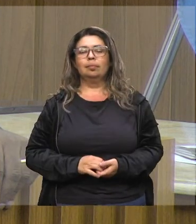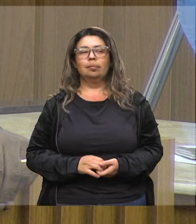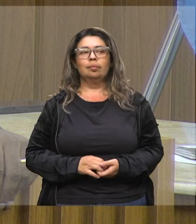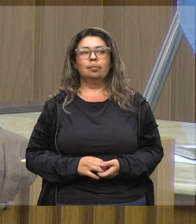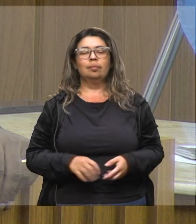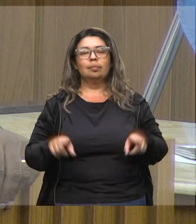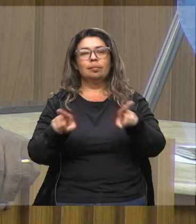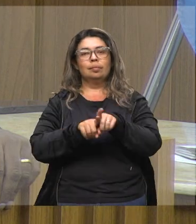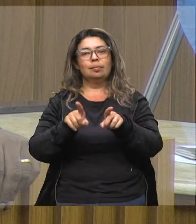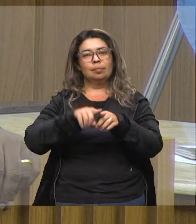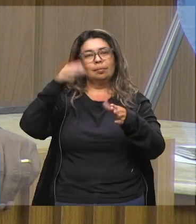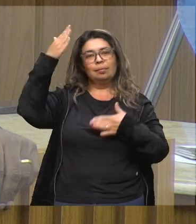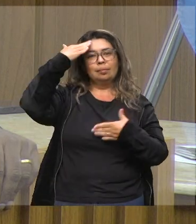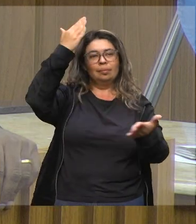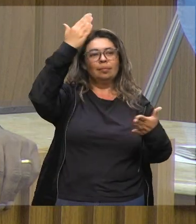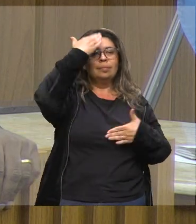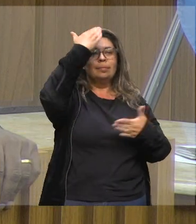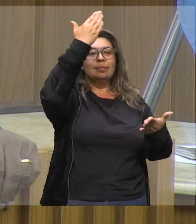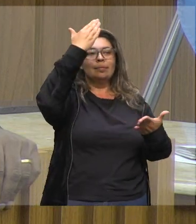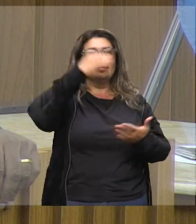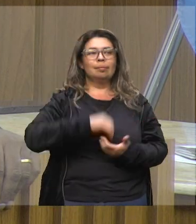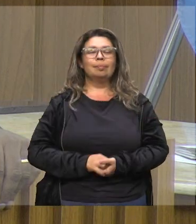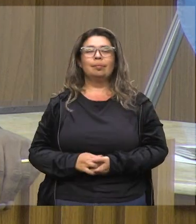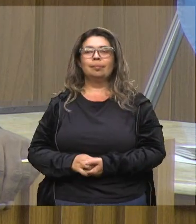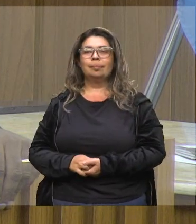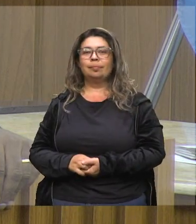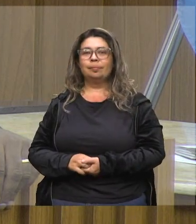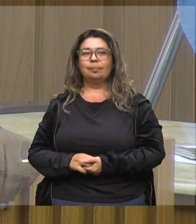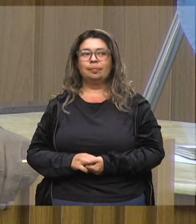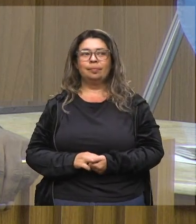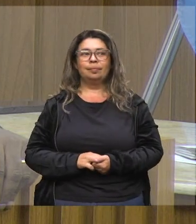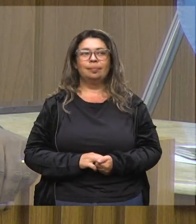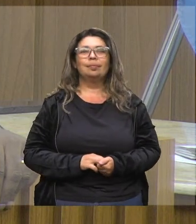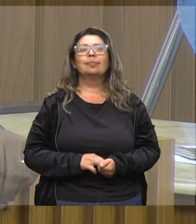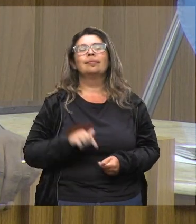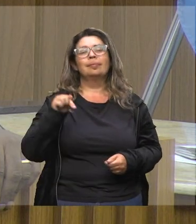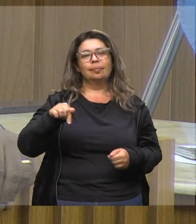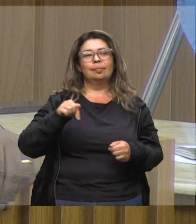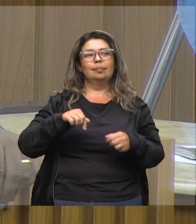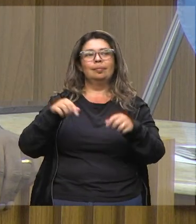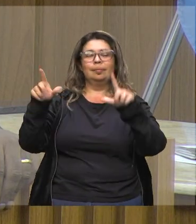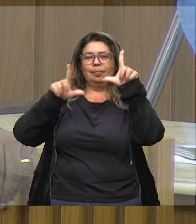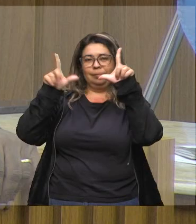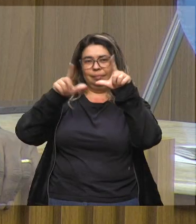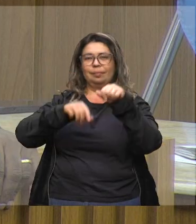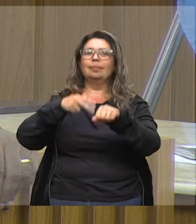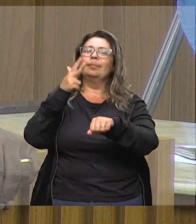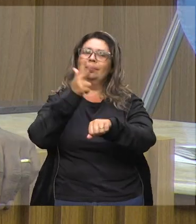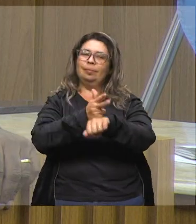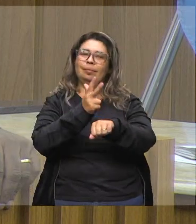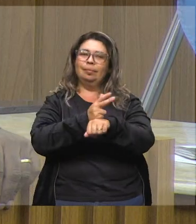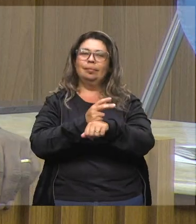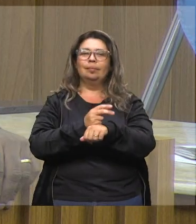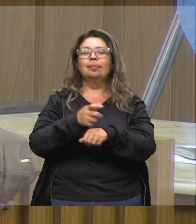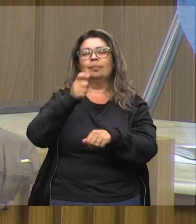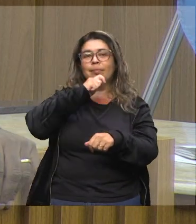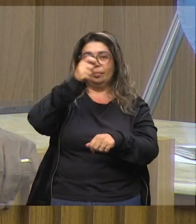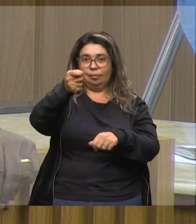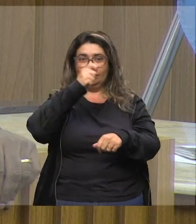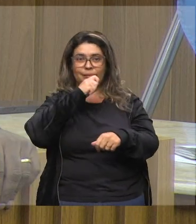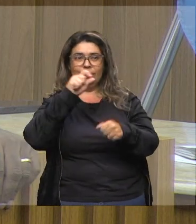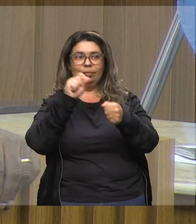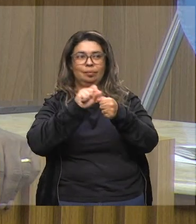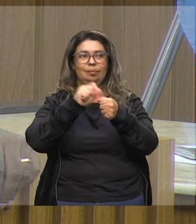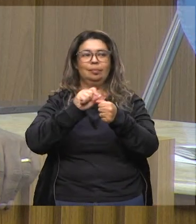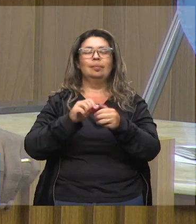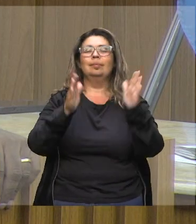Também quero agradecer todo o pessoal da mídia dessa Casa de Leis pela matéria que foi colocada. Né,